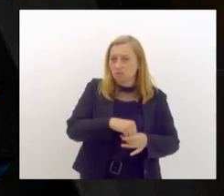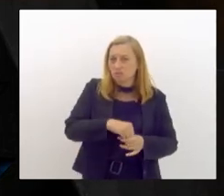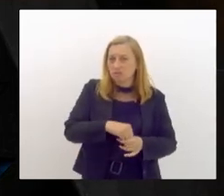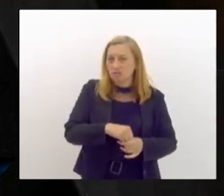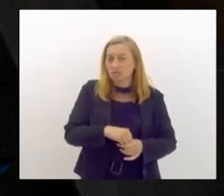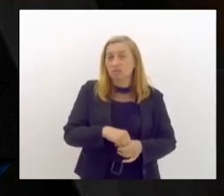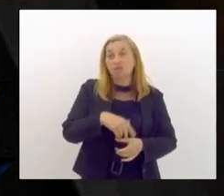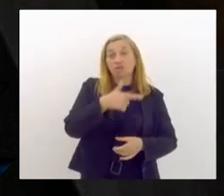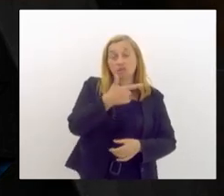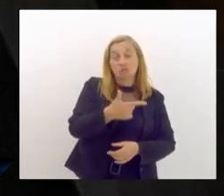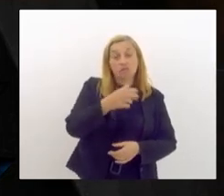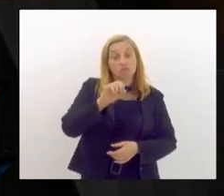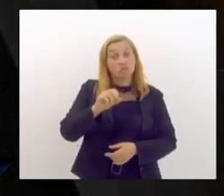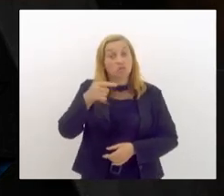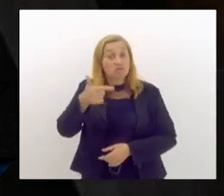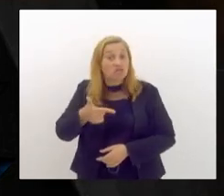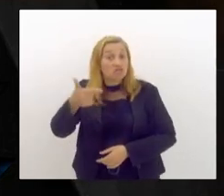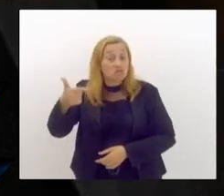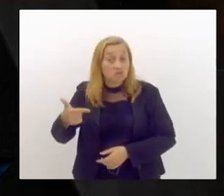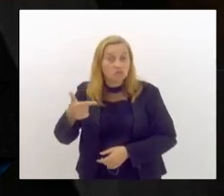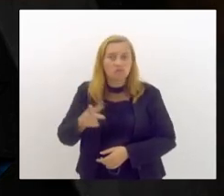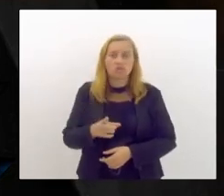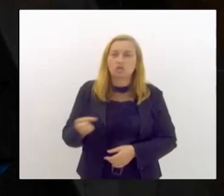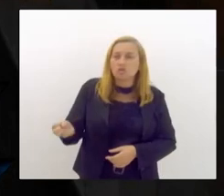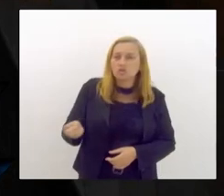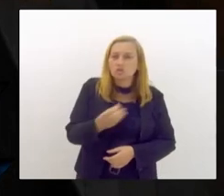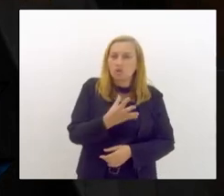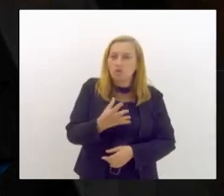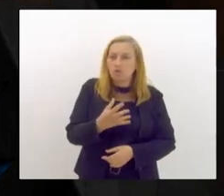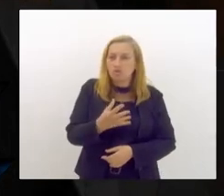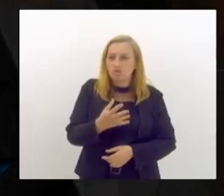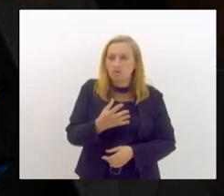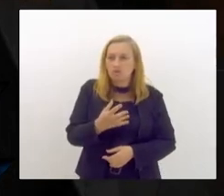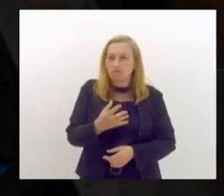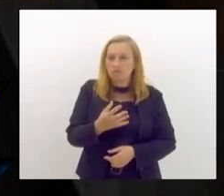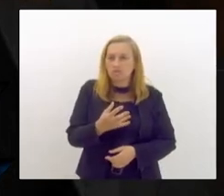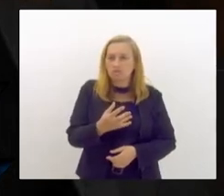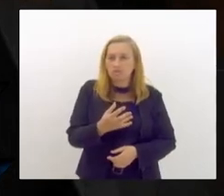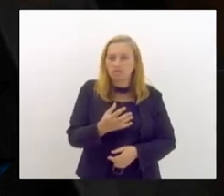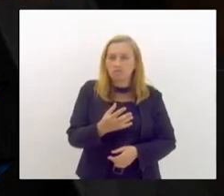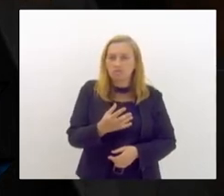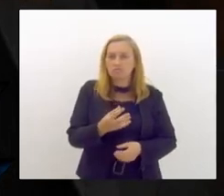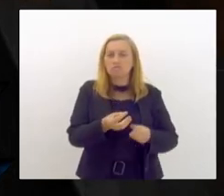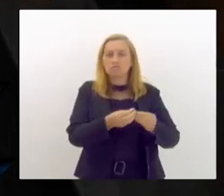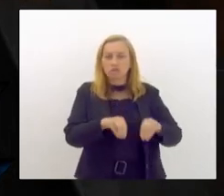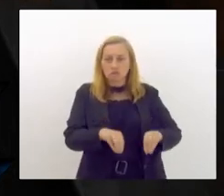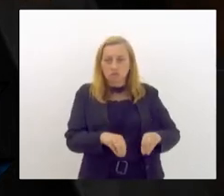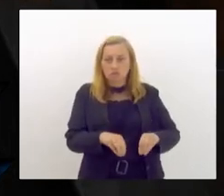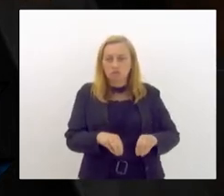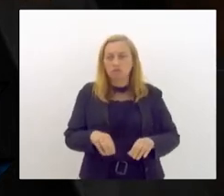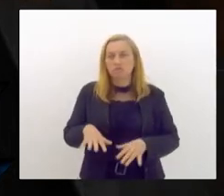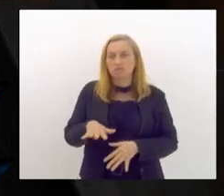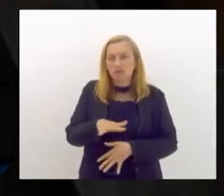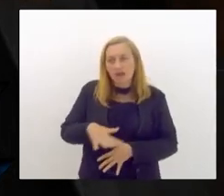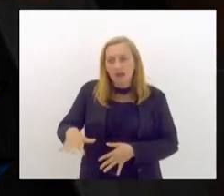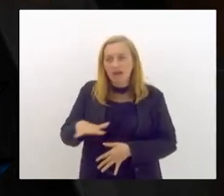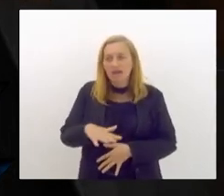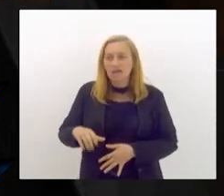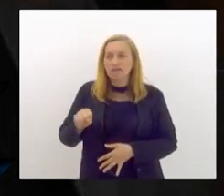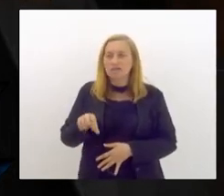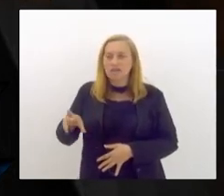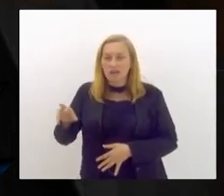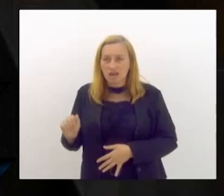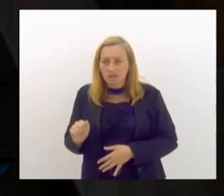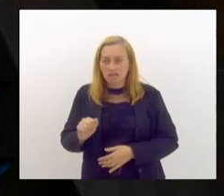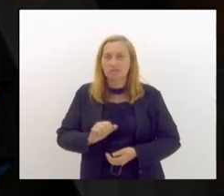Em 2022, nova tragédia na região serrana. Professor José